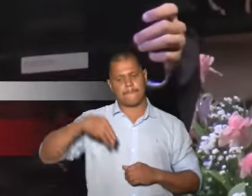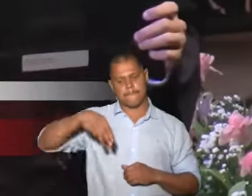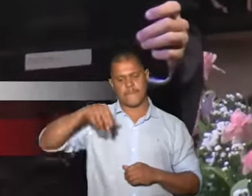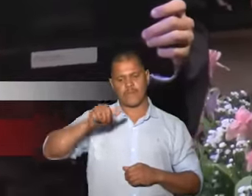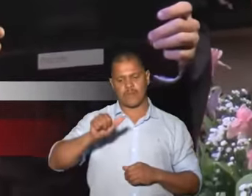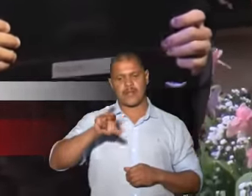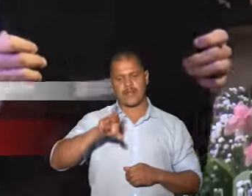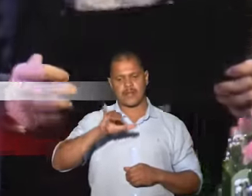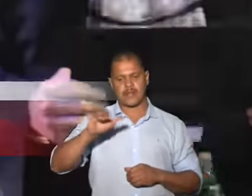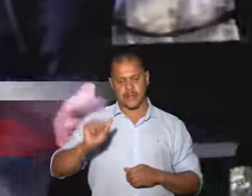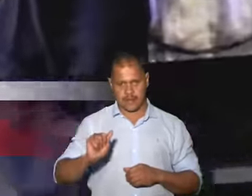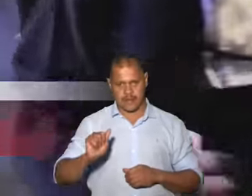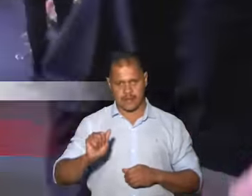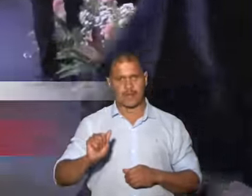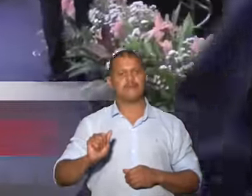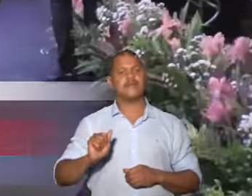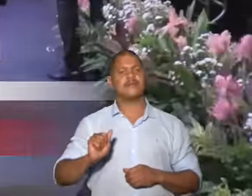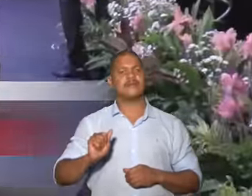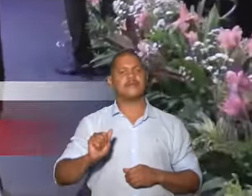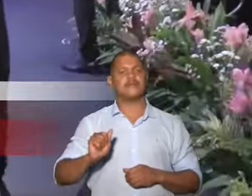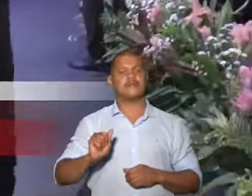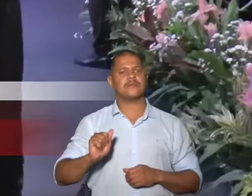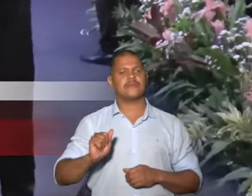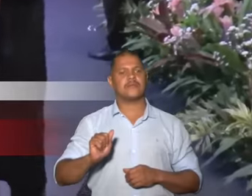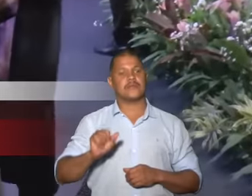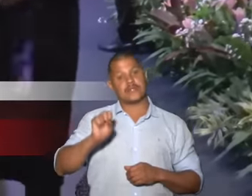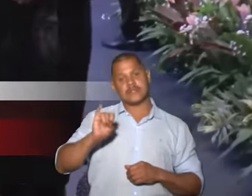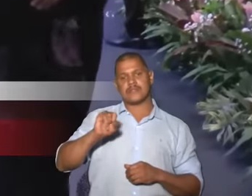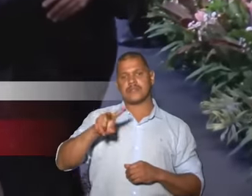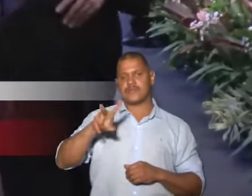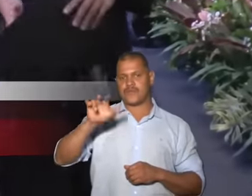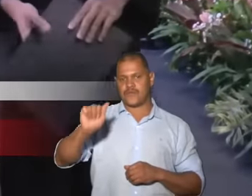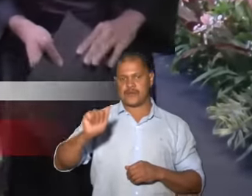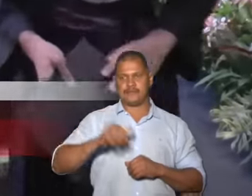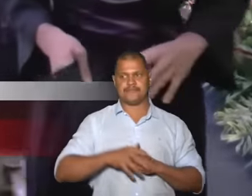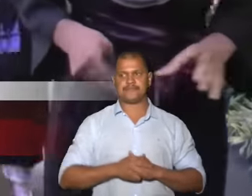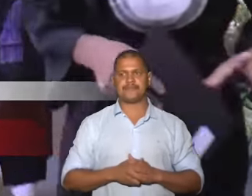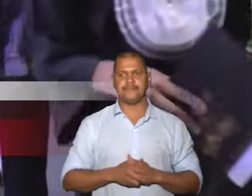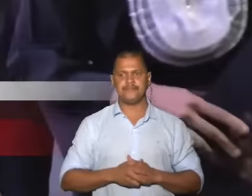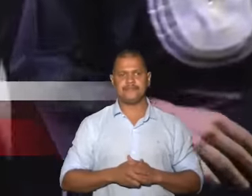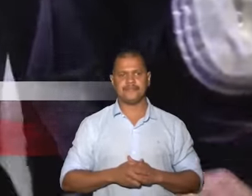Maria Olívia de Queiroz Lage Silva,